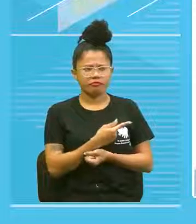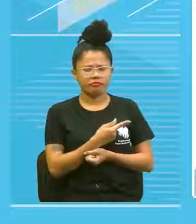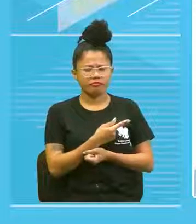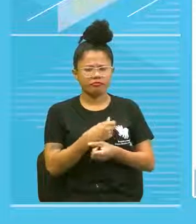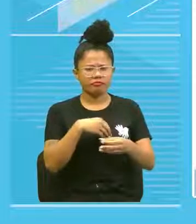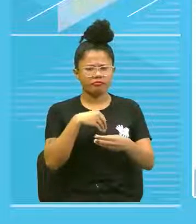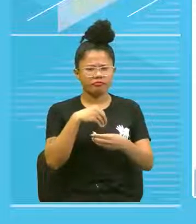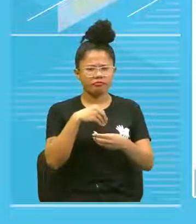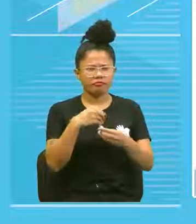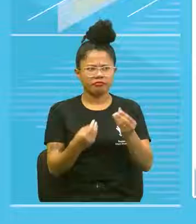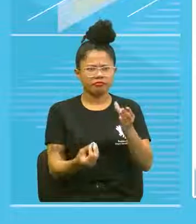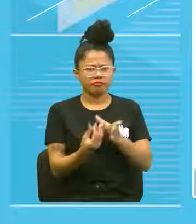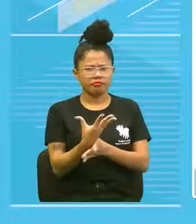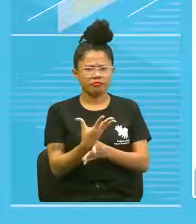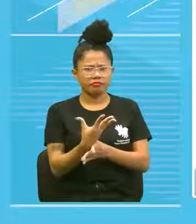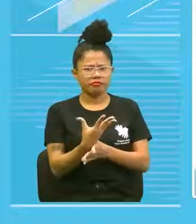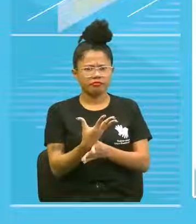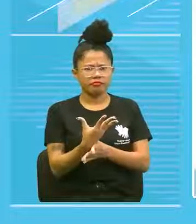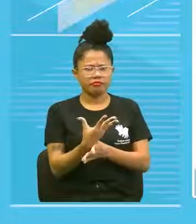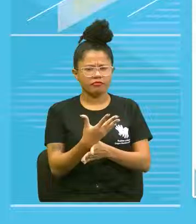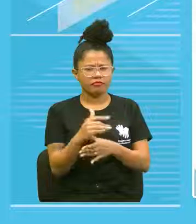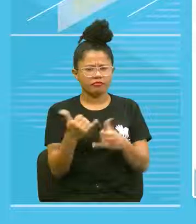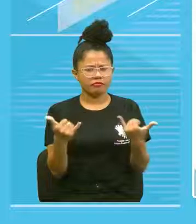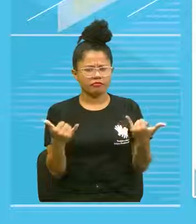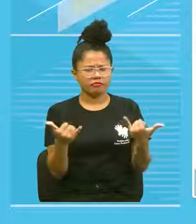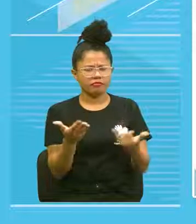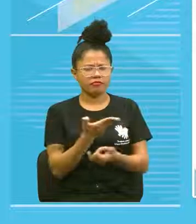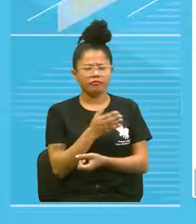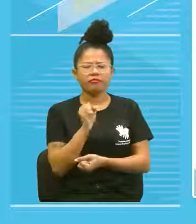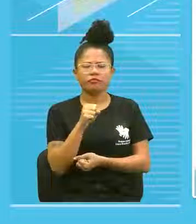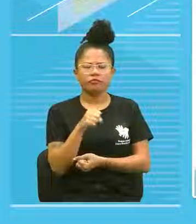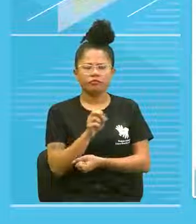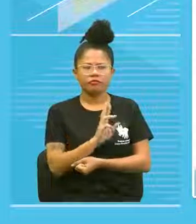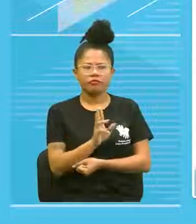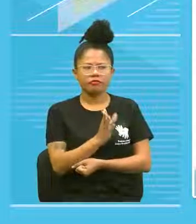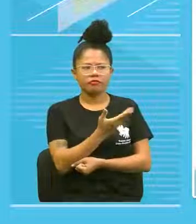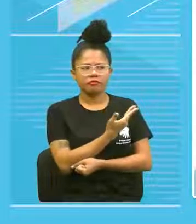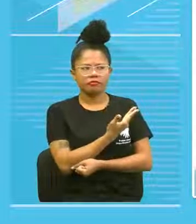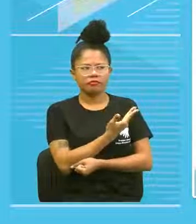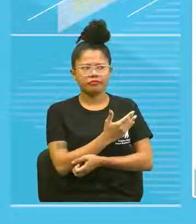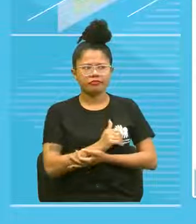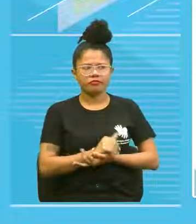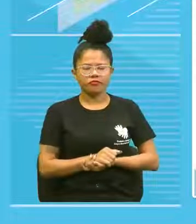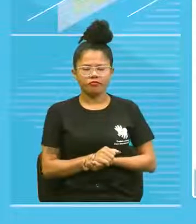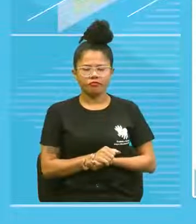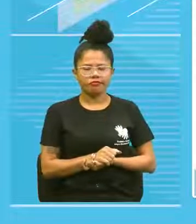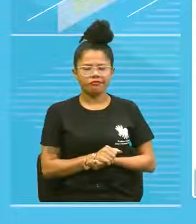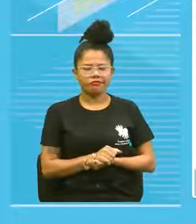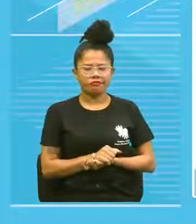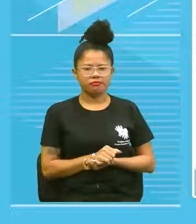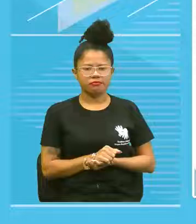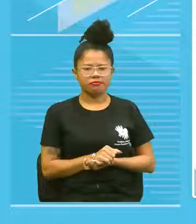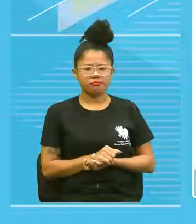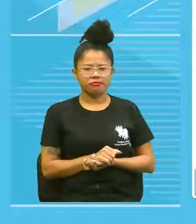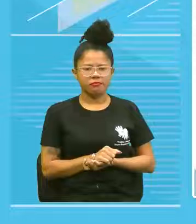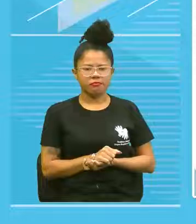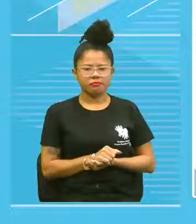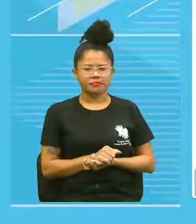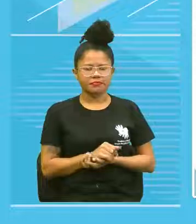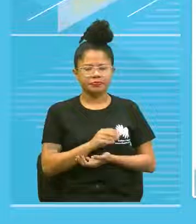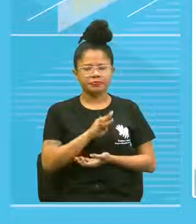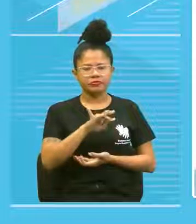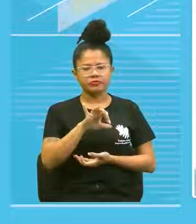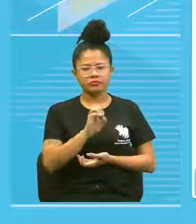energia e exatamente o nome disso é biomassa o